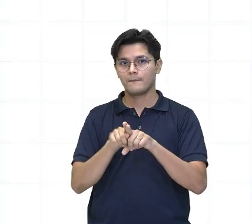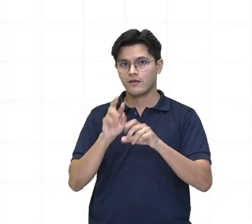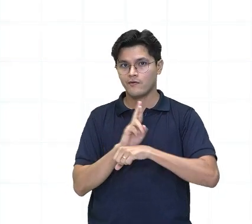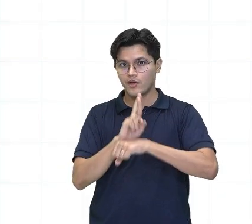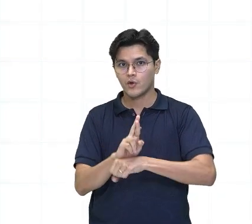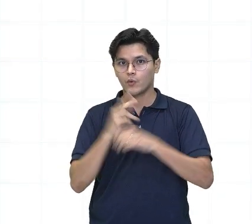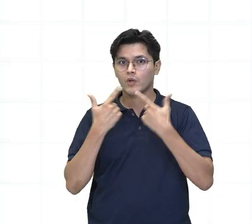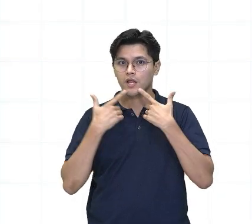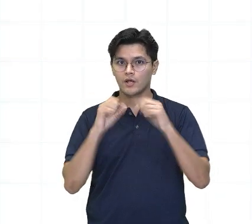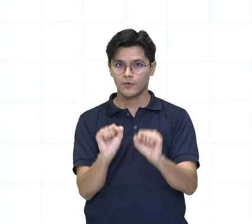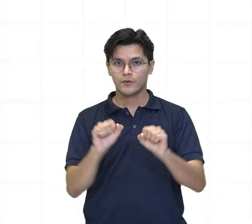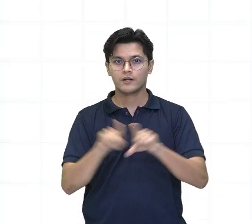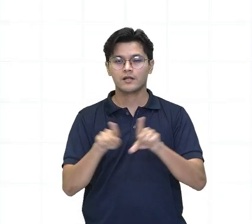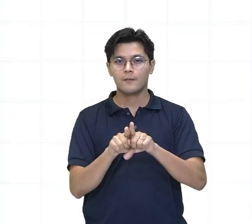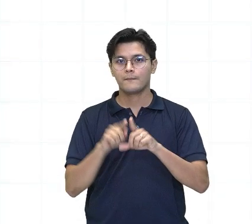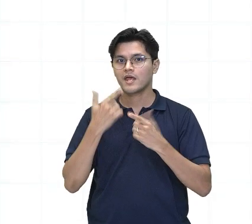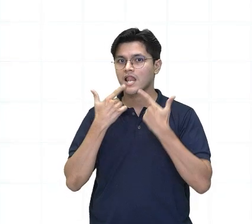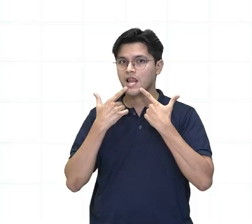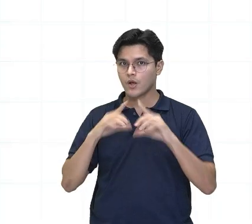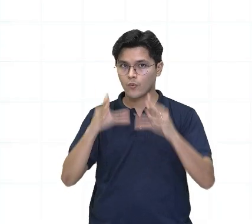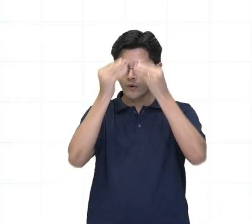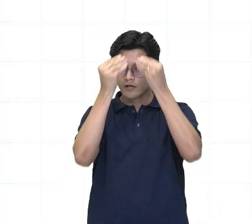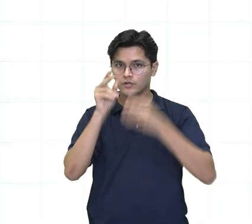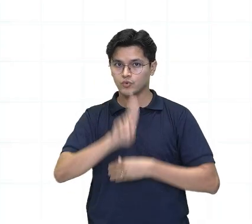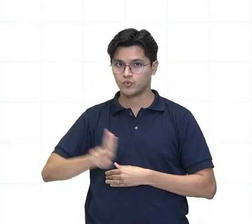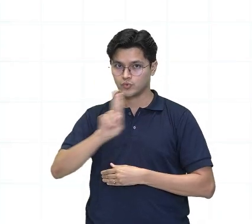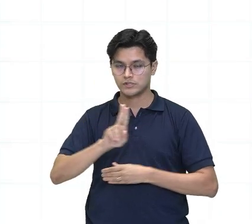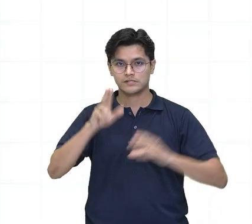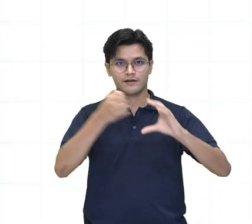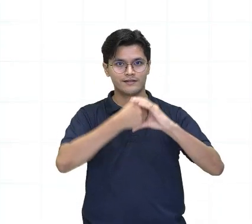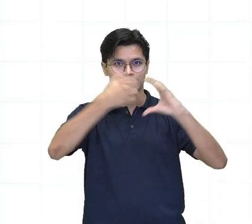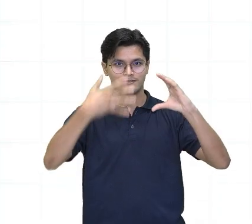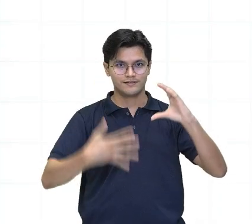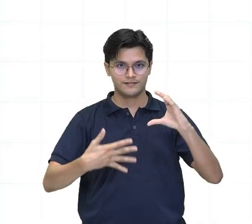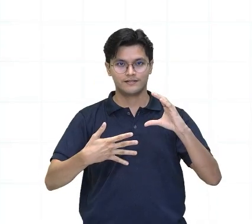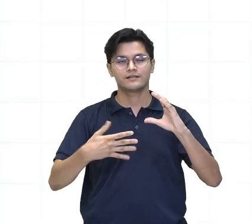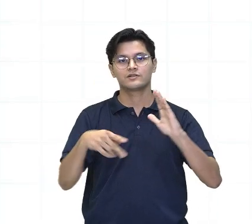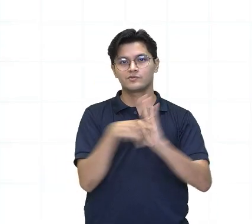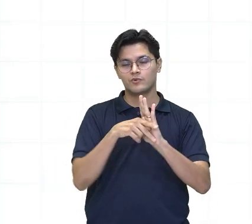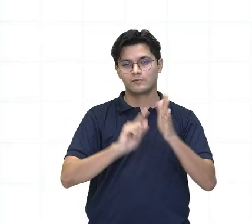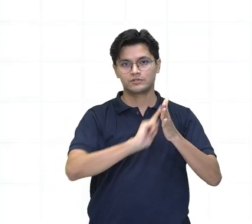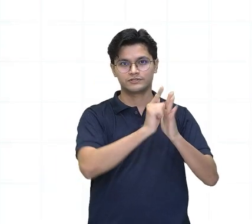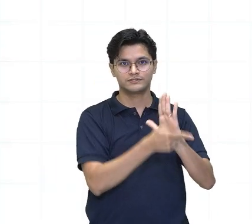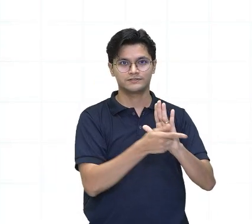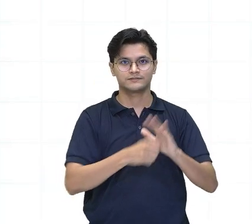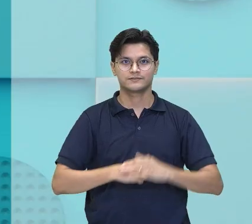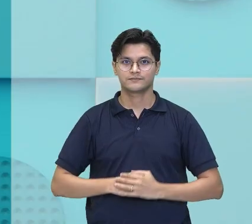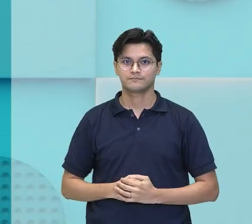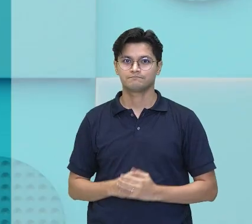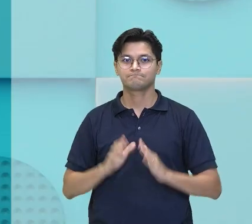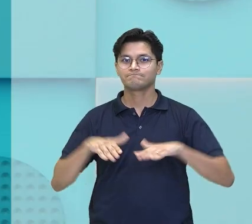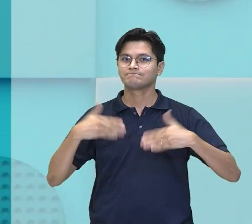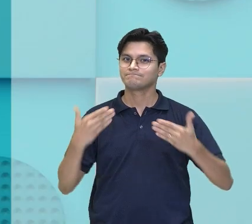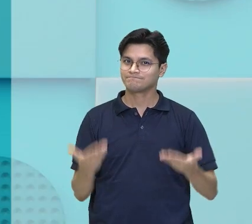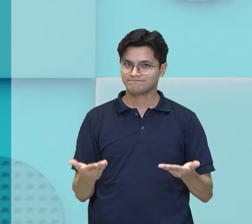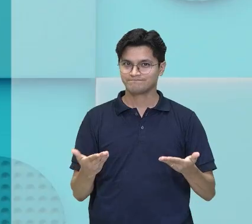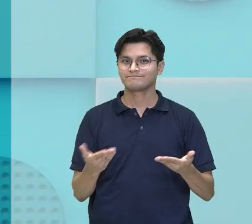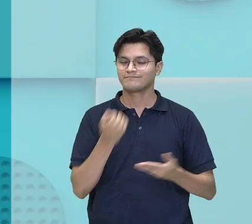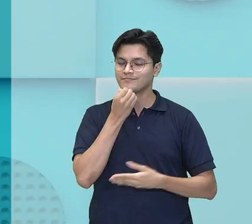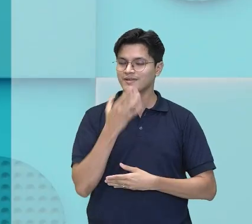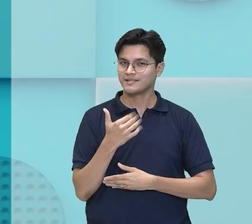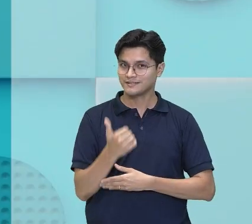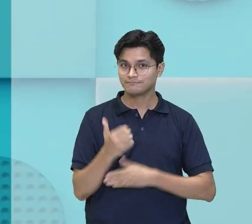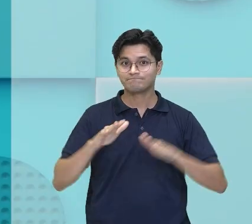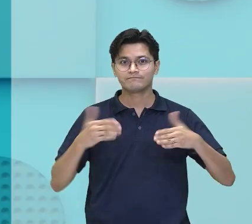linguísticos, linguagens utilizadas e características desses gêneros. Muito bem,